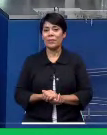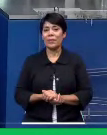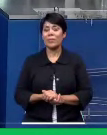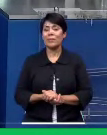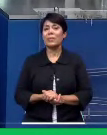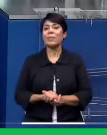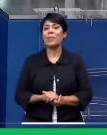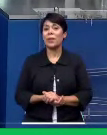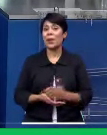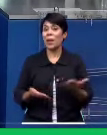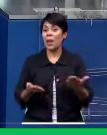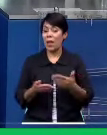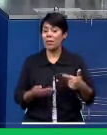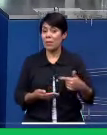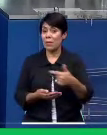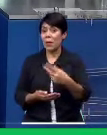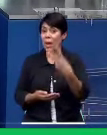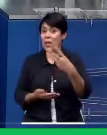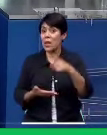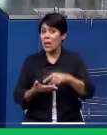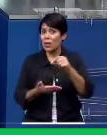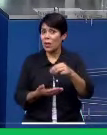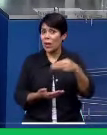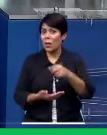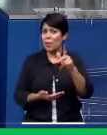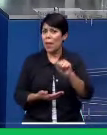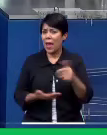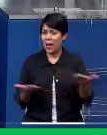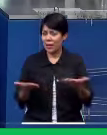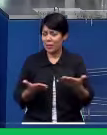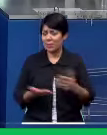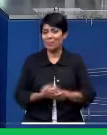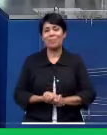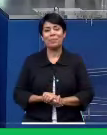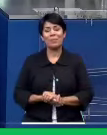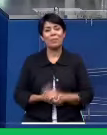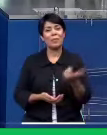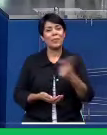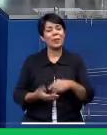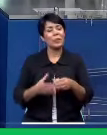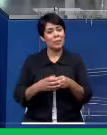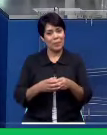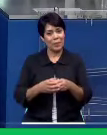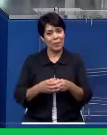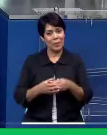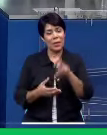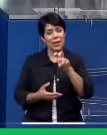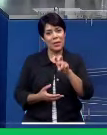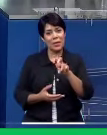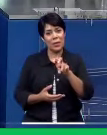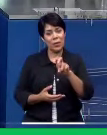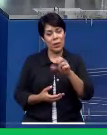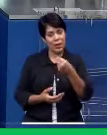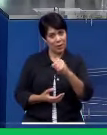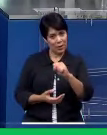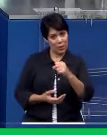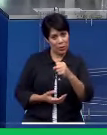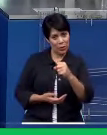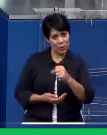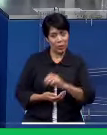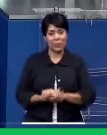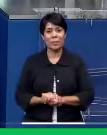das Mães. Por isso estamos realizando 3 sorteios da Mega Sena nesta semana. Mais uma bola sorteada,